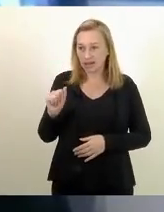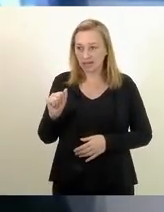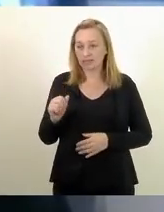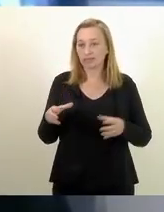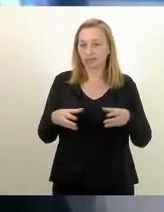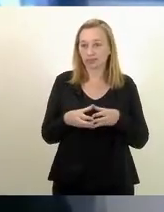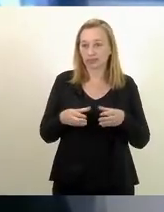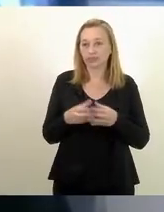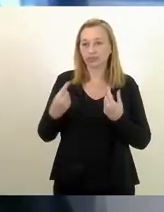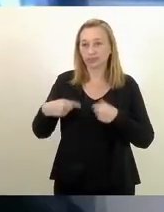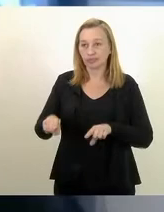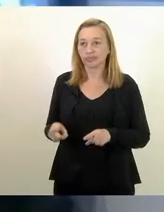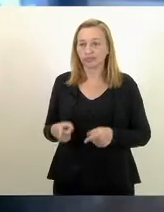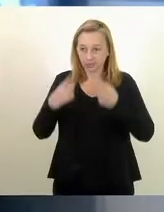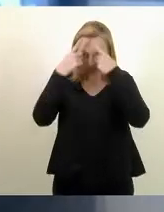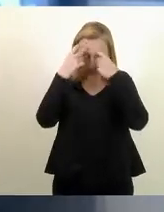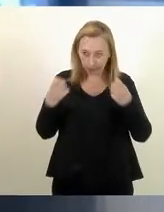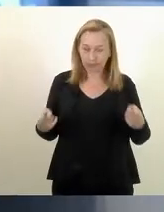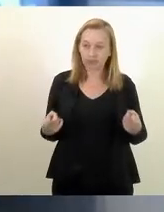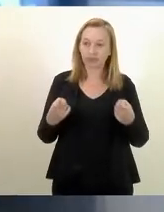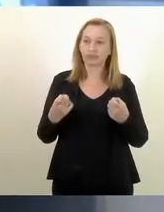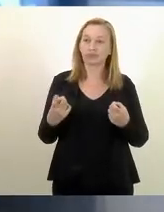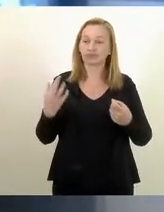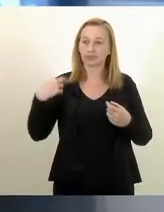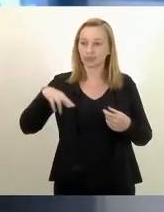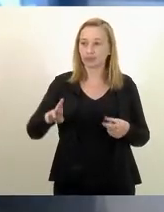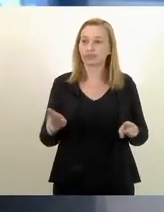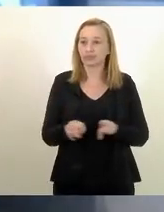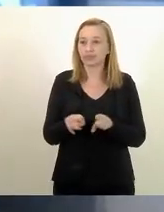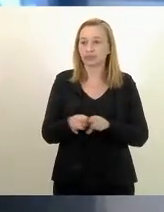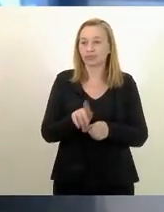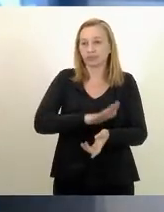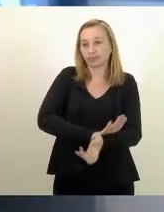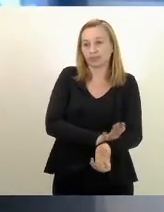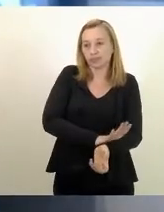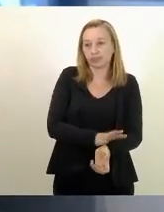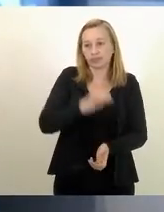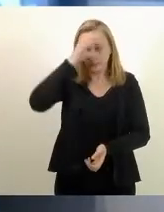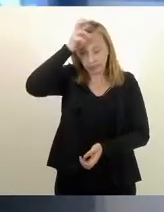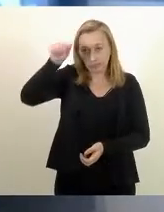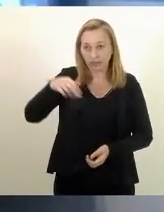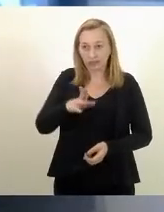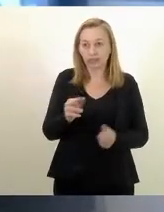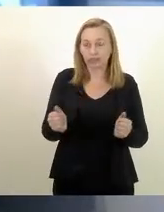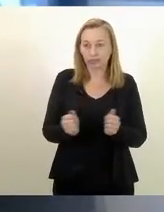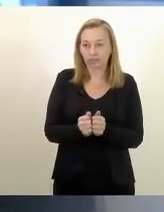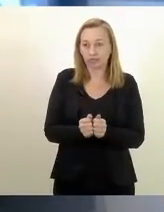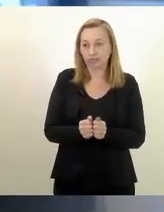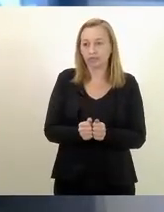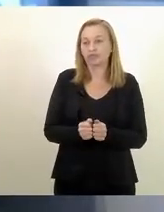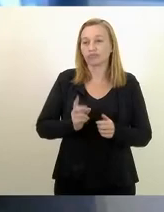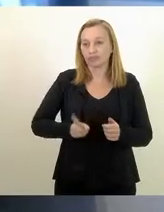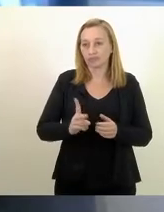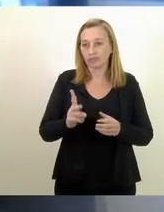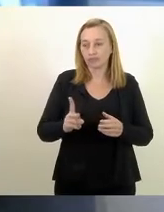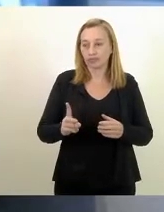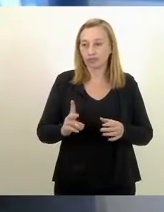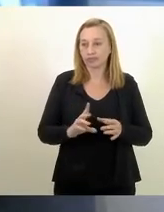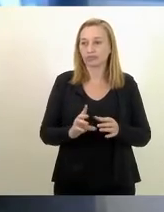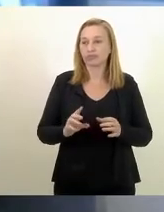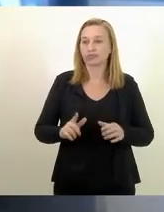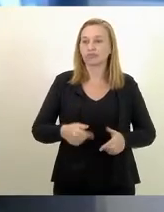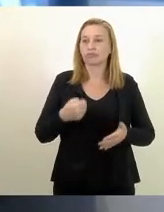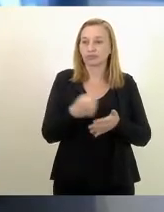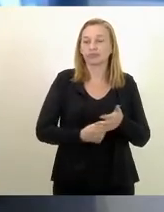a intolerância e o racismo que vossa excelência também participa de ajú aliás sempre uma batalhadora da liberdade